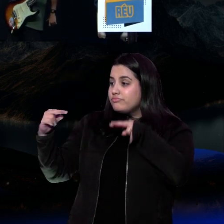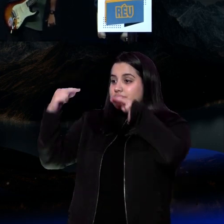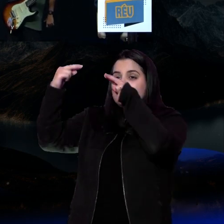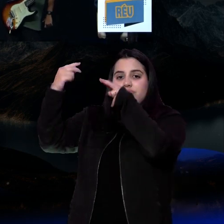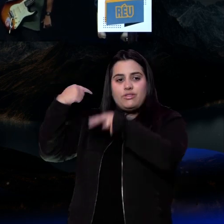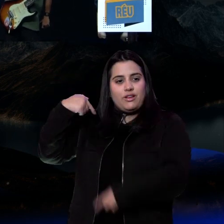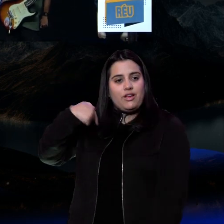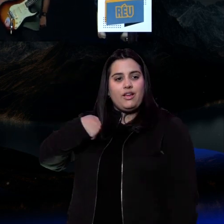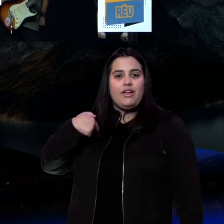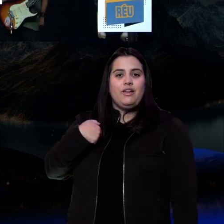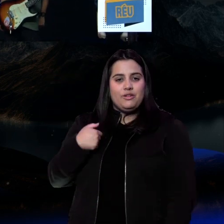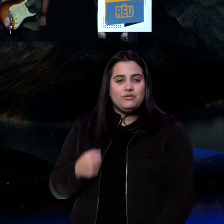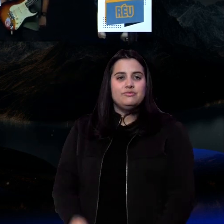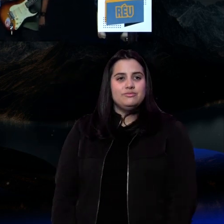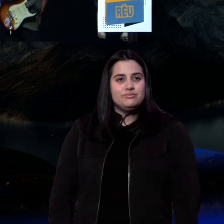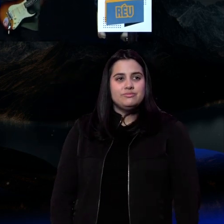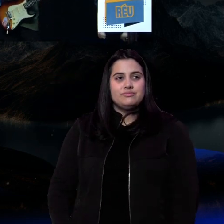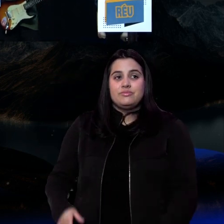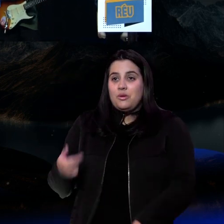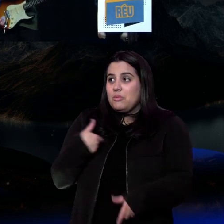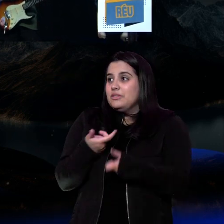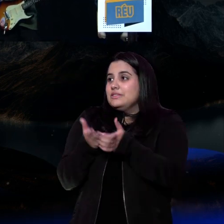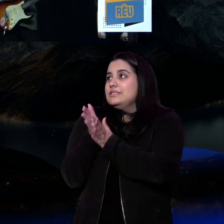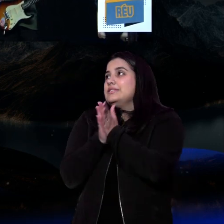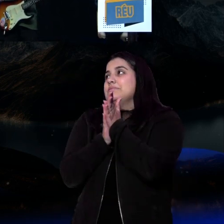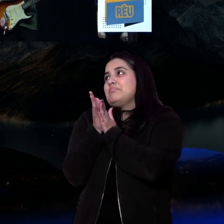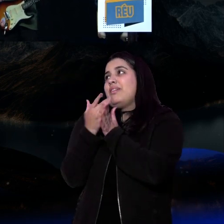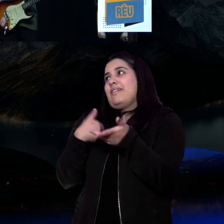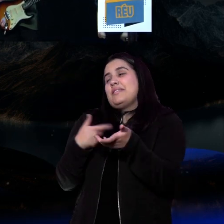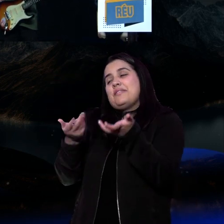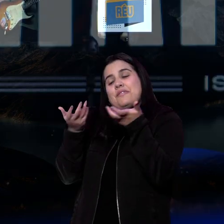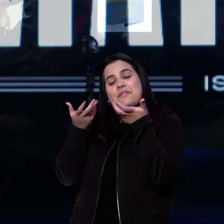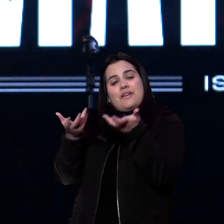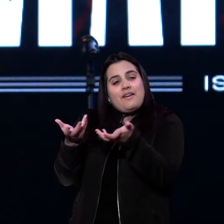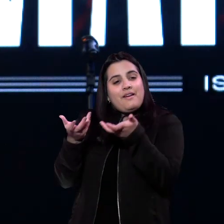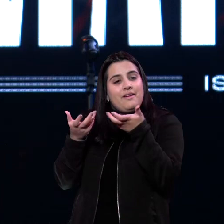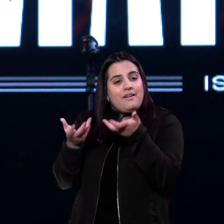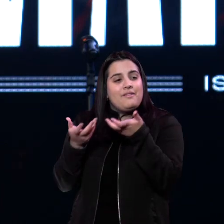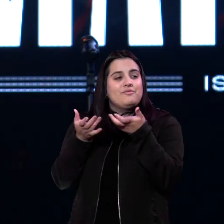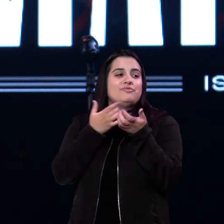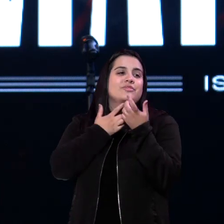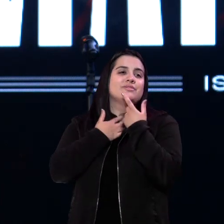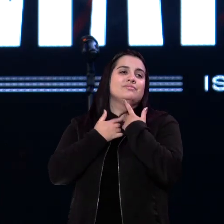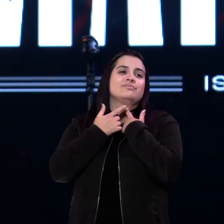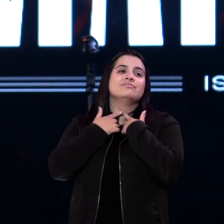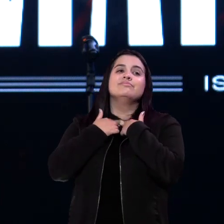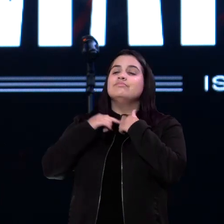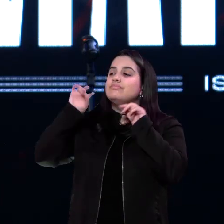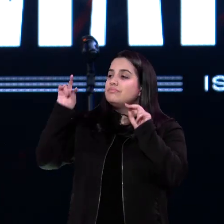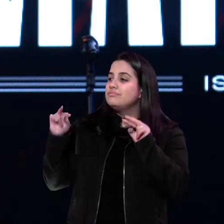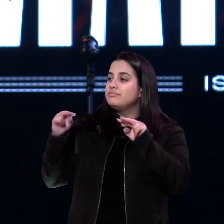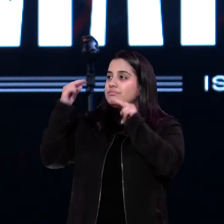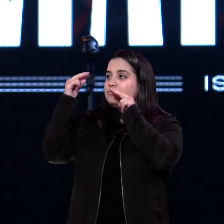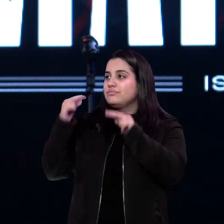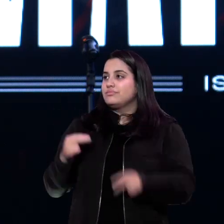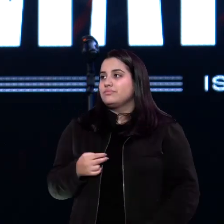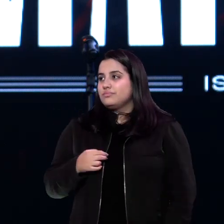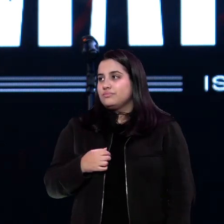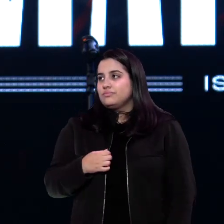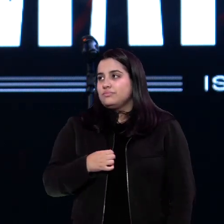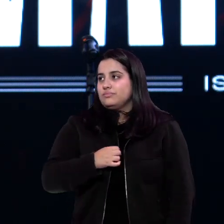eu mesmo não outro. Como anseia no meu peito o coração. Como anseia no meu peito o